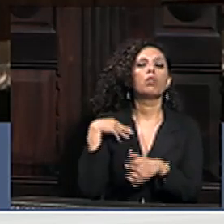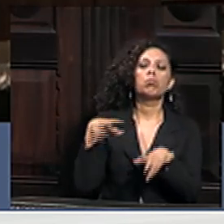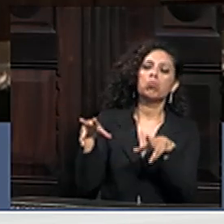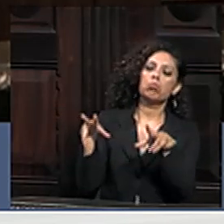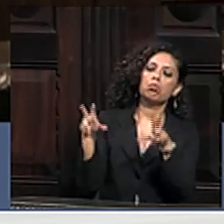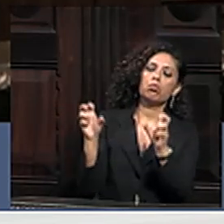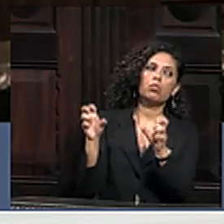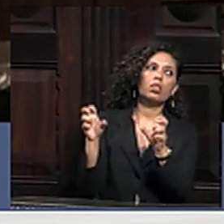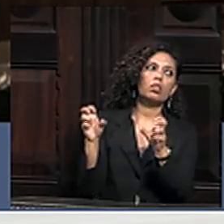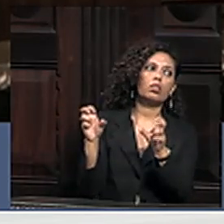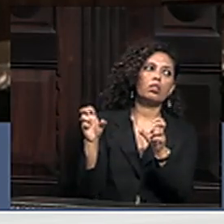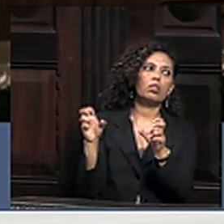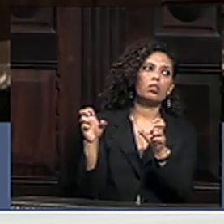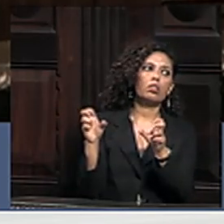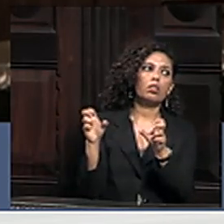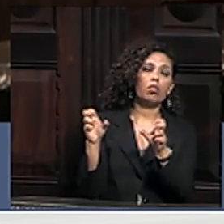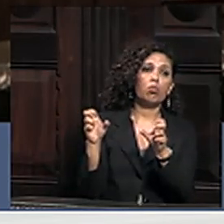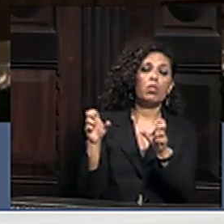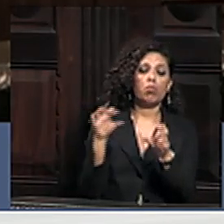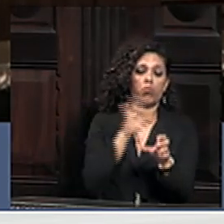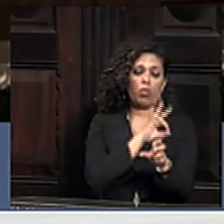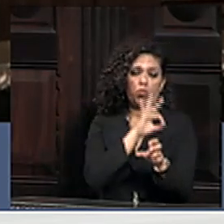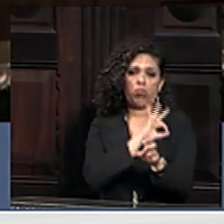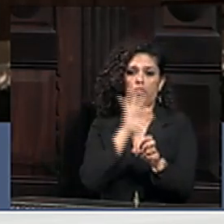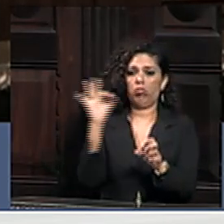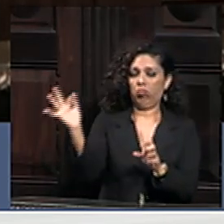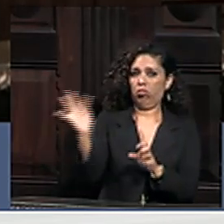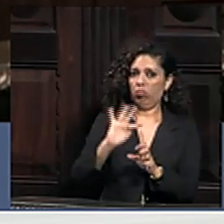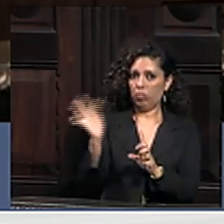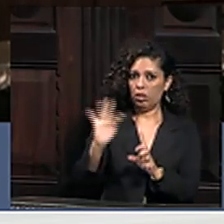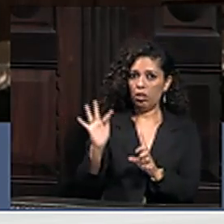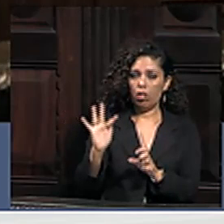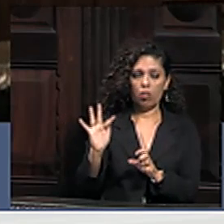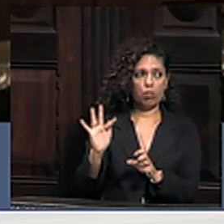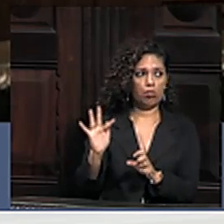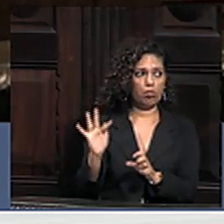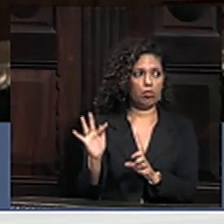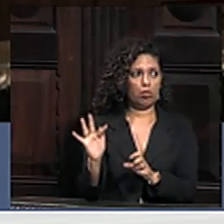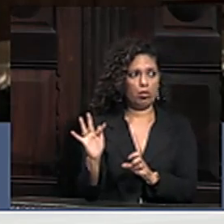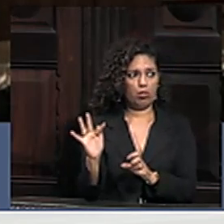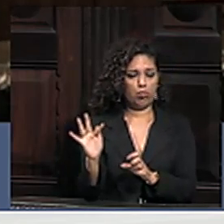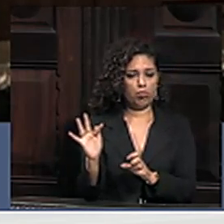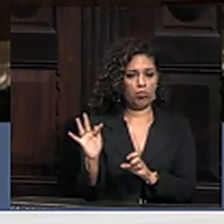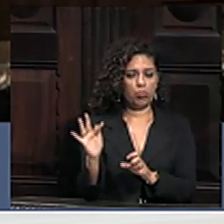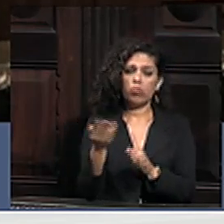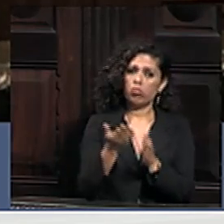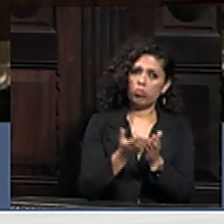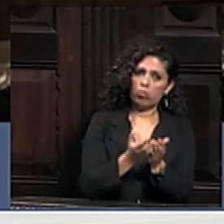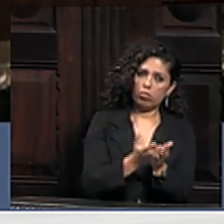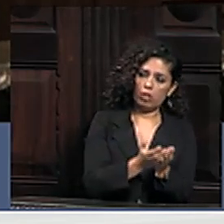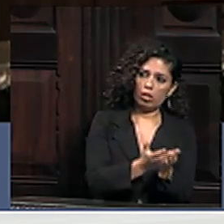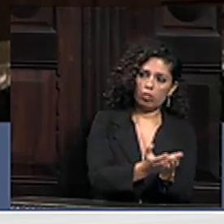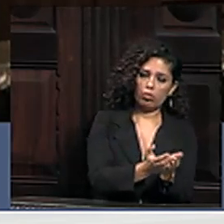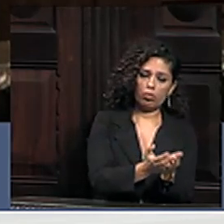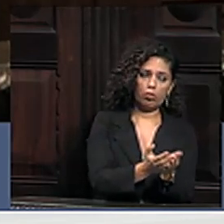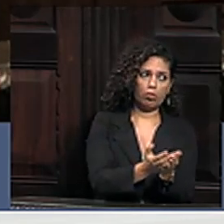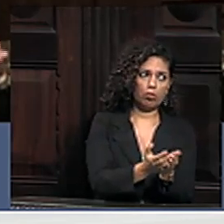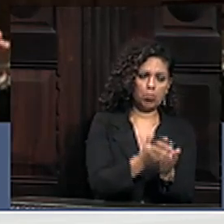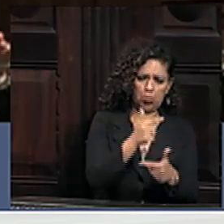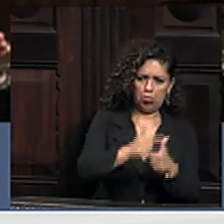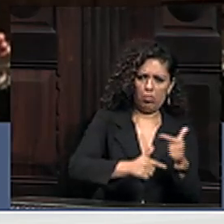verifiquei que teve uma operação da Polícia Federal na área portuária e